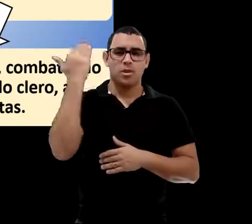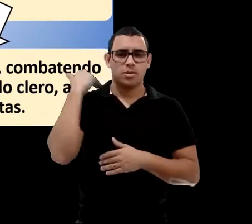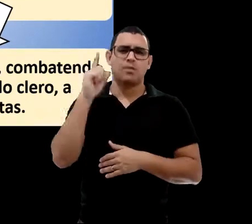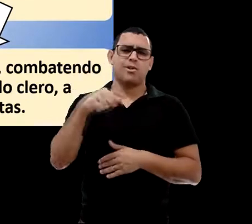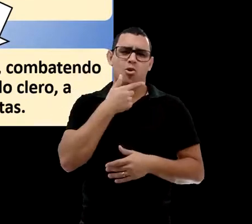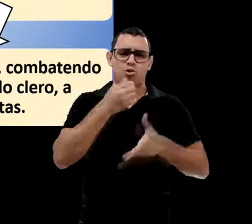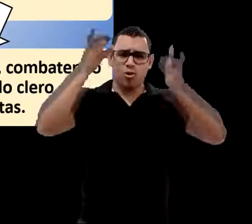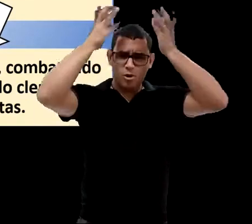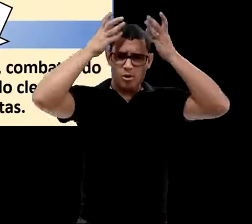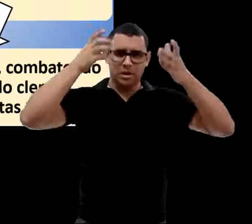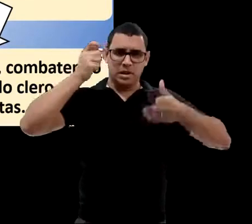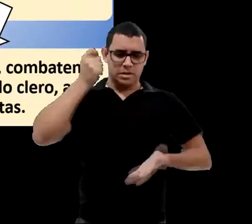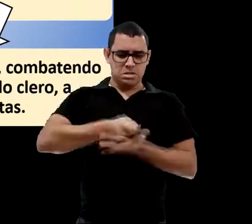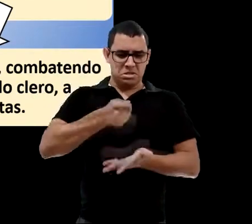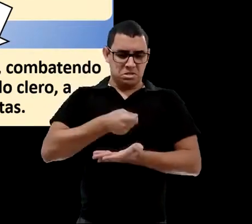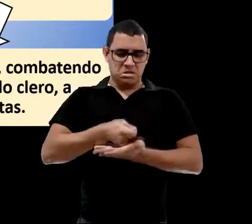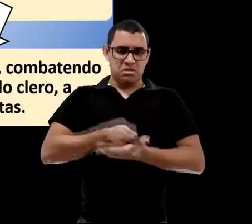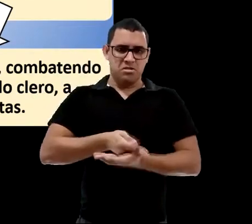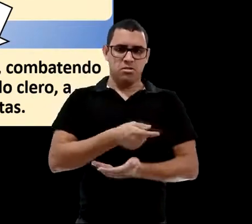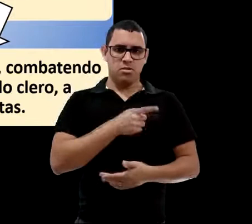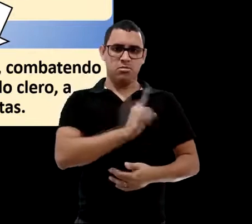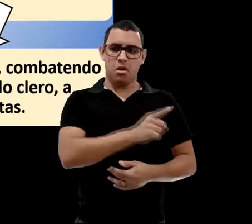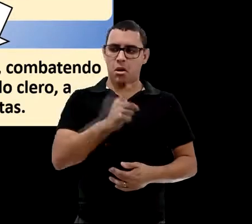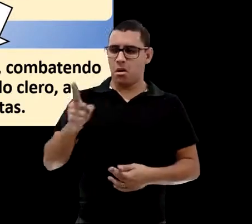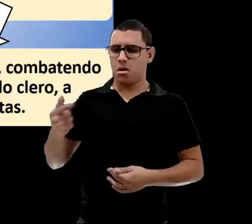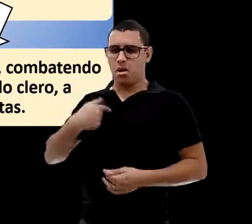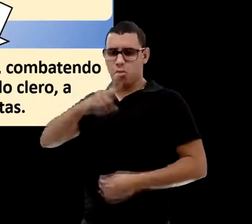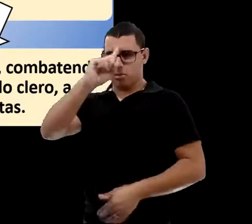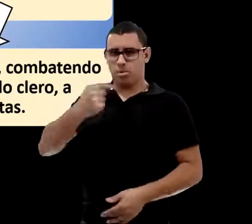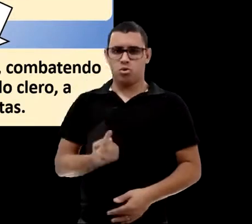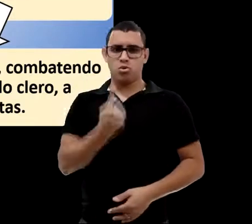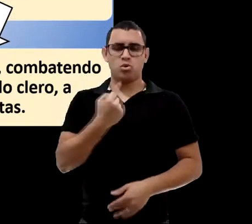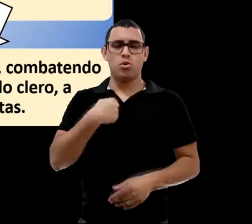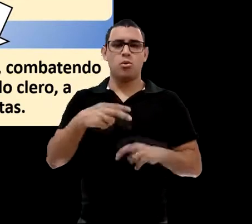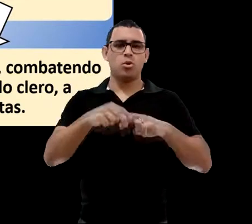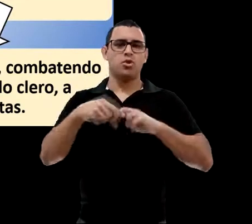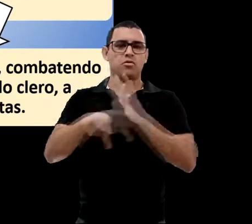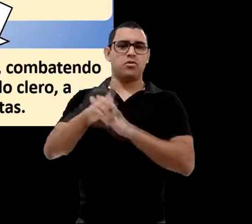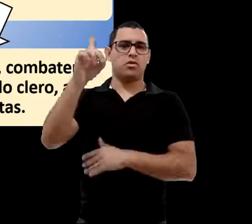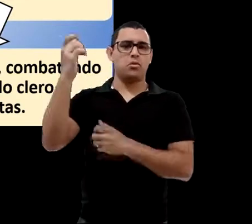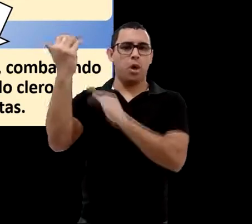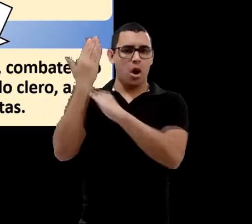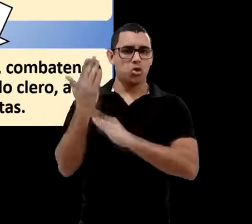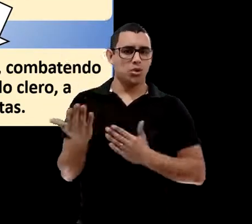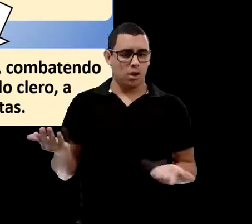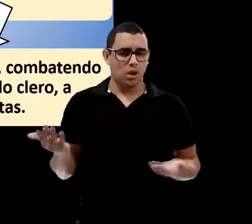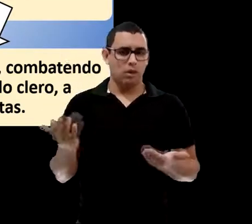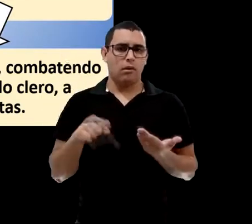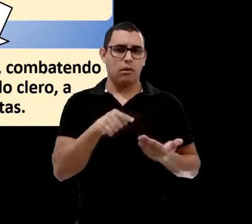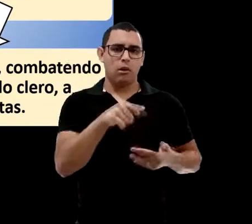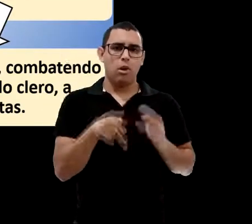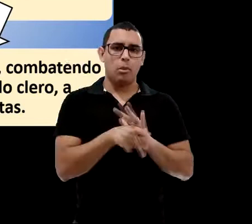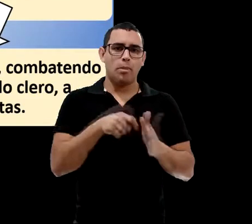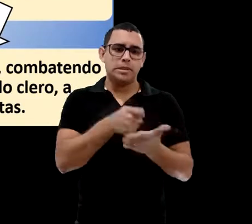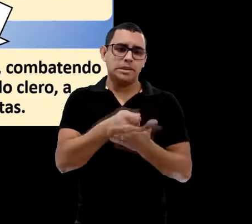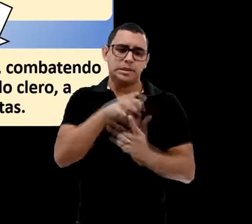esses reis absolutistas, esses reis, né, que atuavam dizendo que eram reis por vontade divina e que